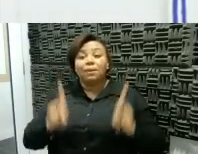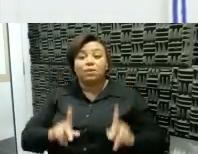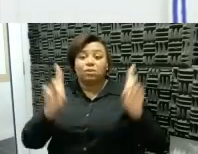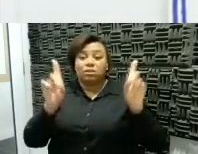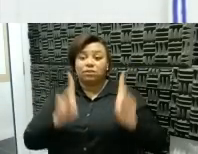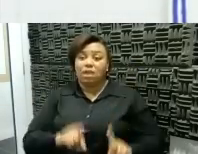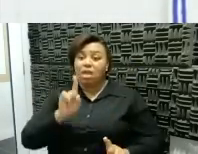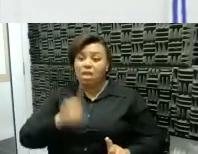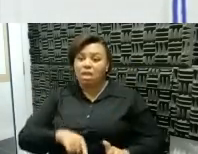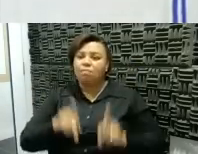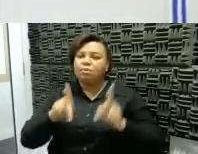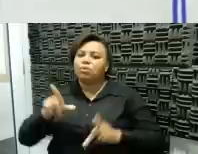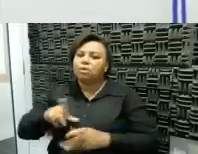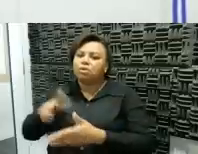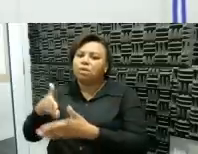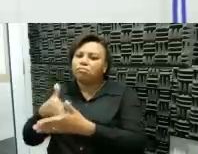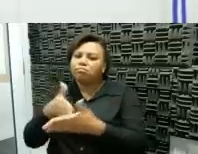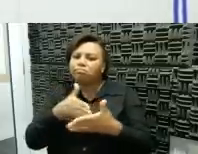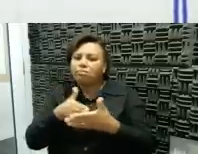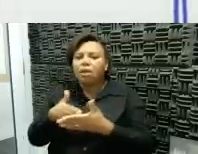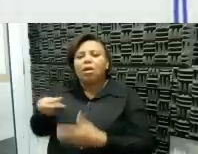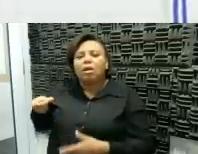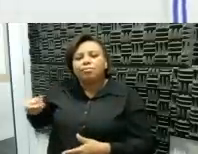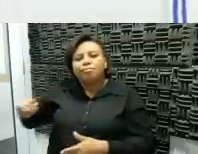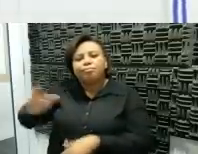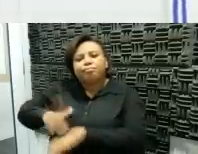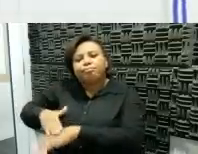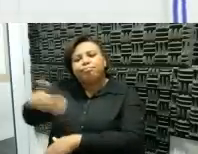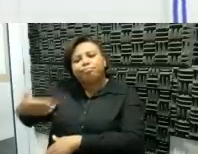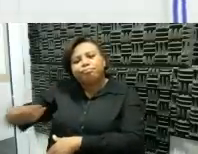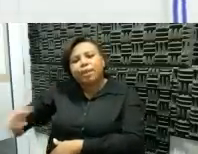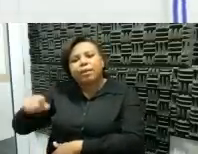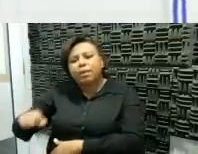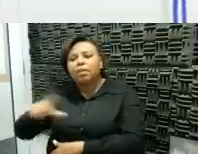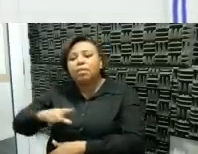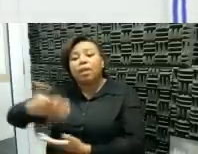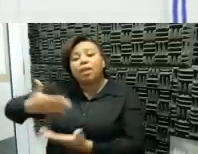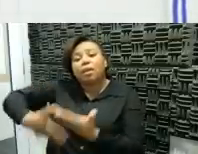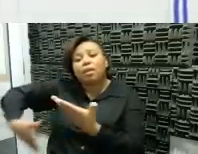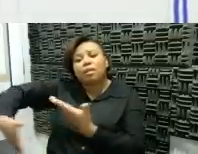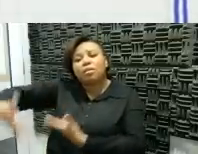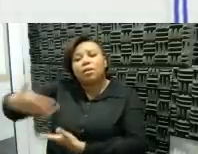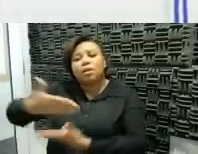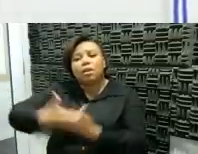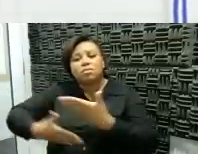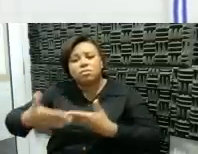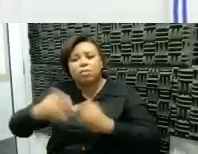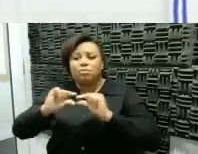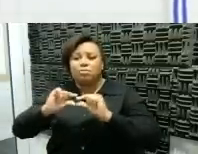prazo os quais em interação né sublinhando com diversas